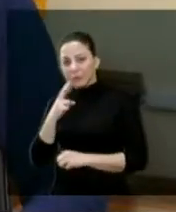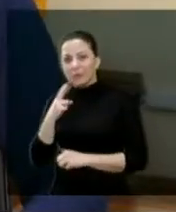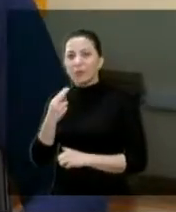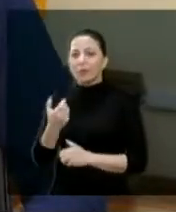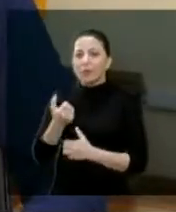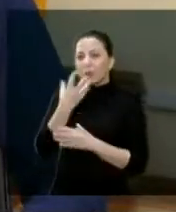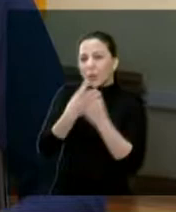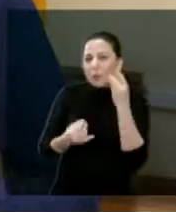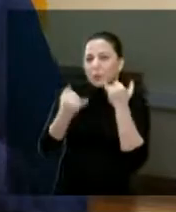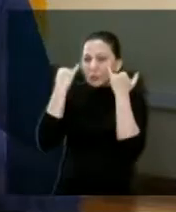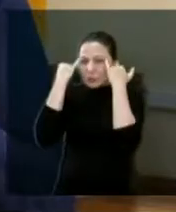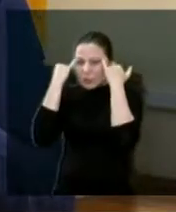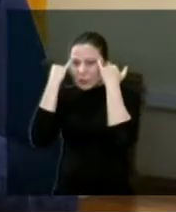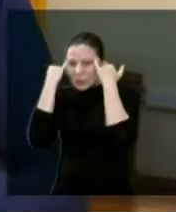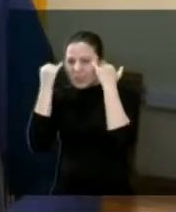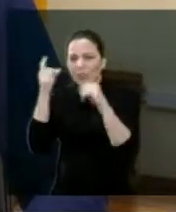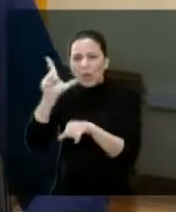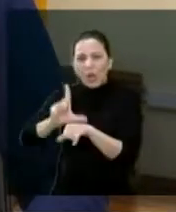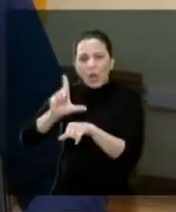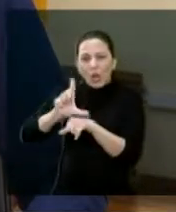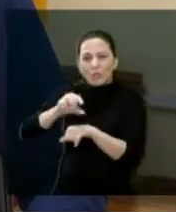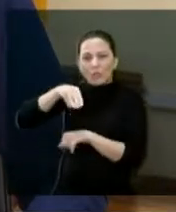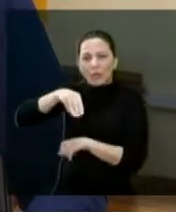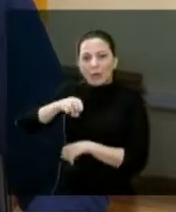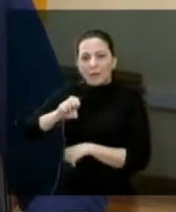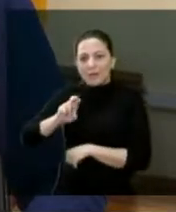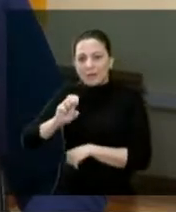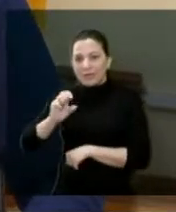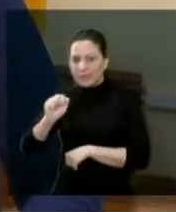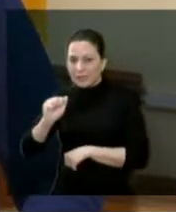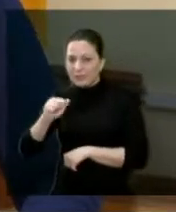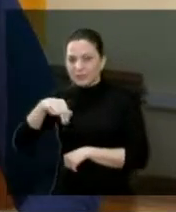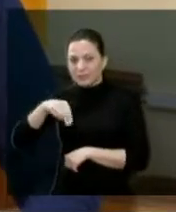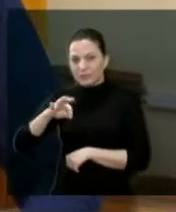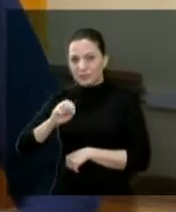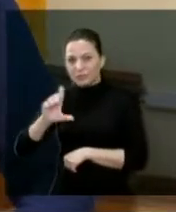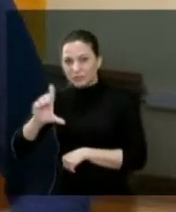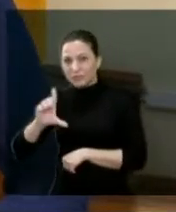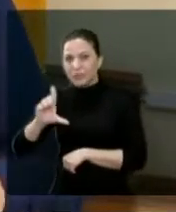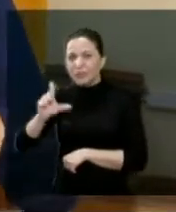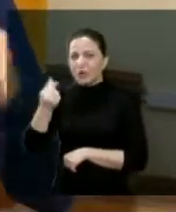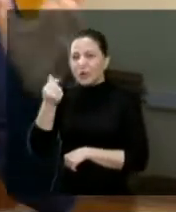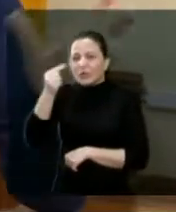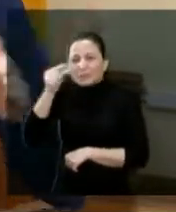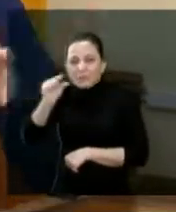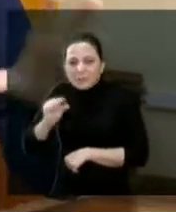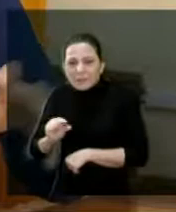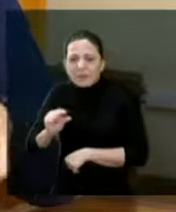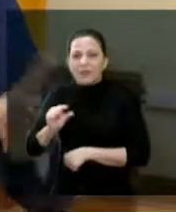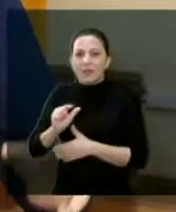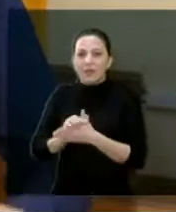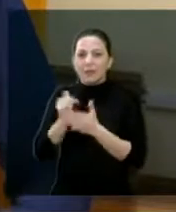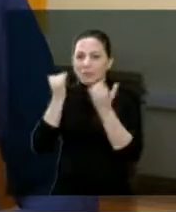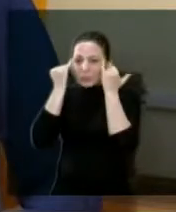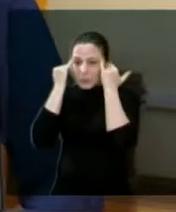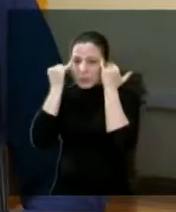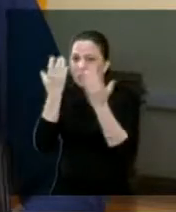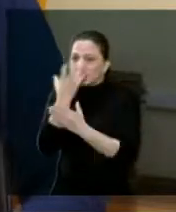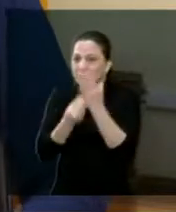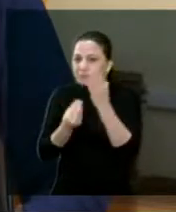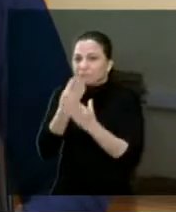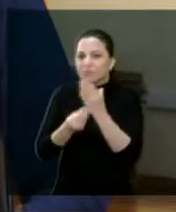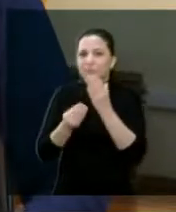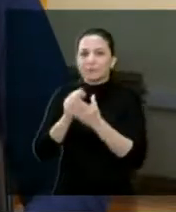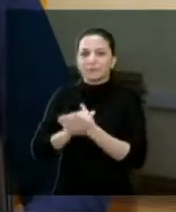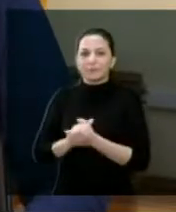no mercantil do Rai, que tem bicicleta de monte, precinho piquititinho, que nem japonês, né? Aí fala o locutor lá, o mercantil lá.